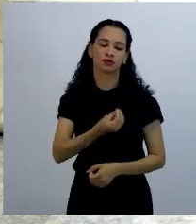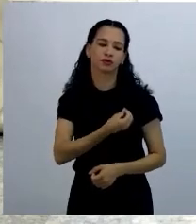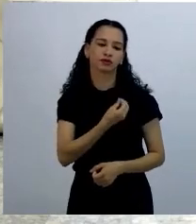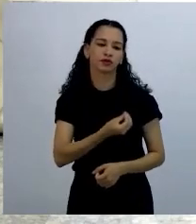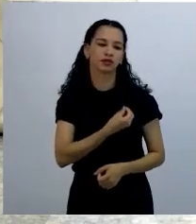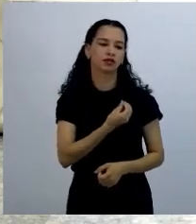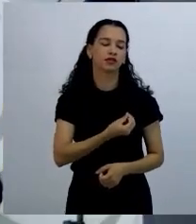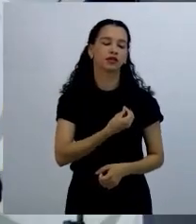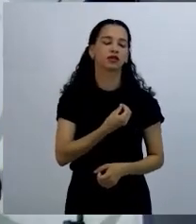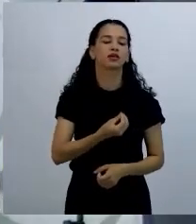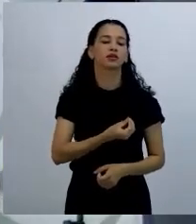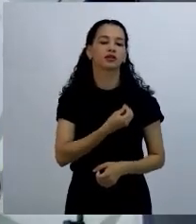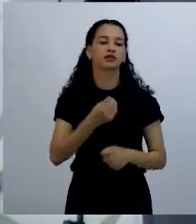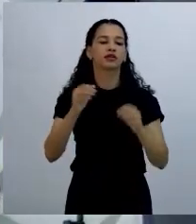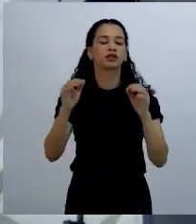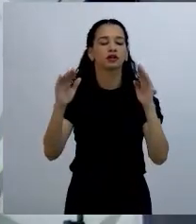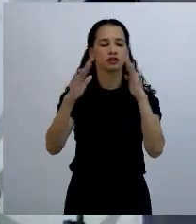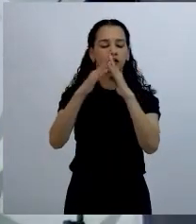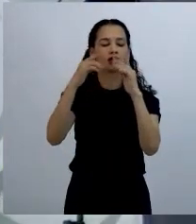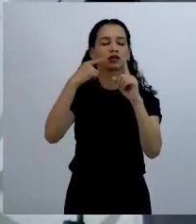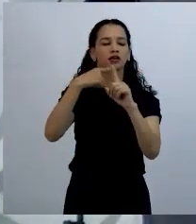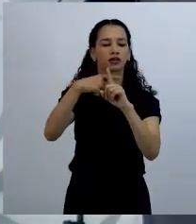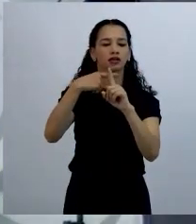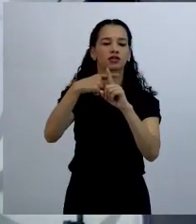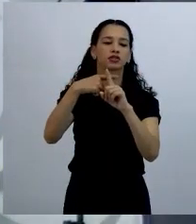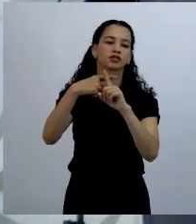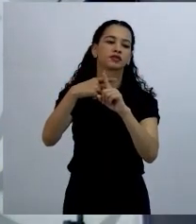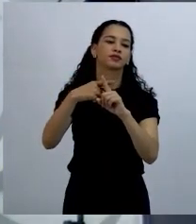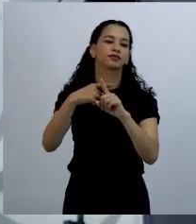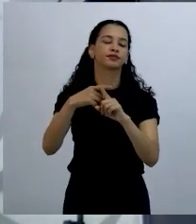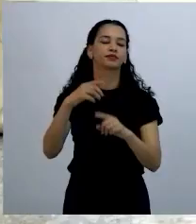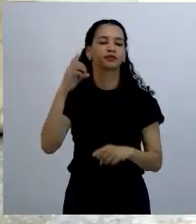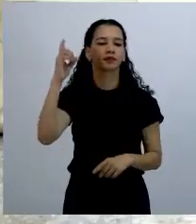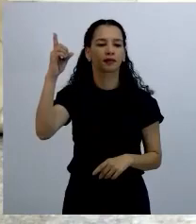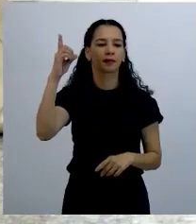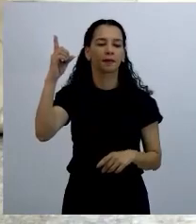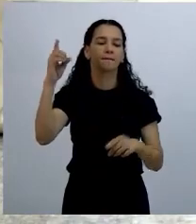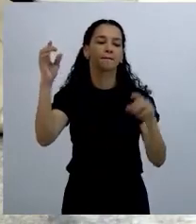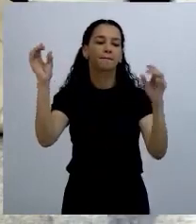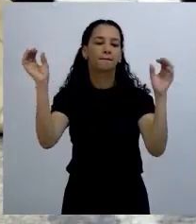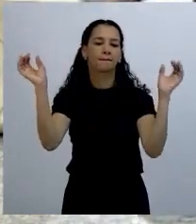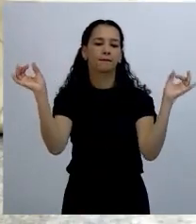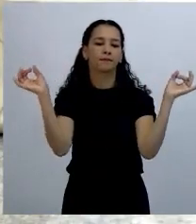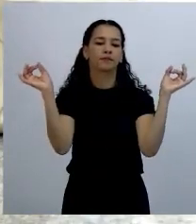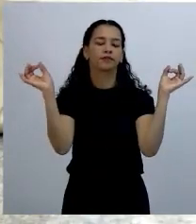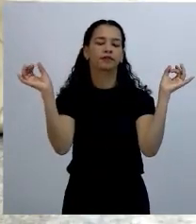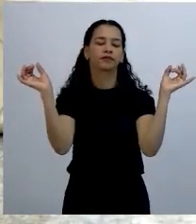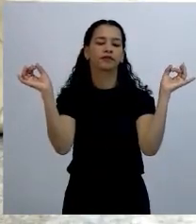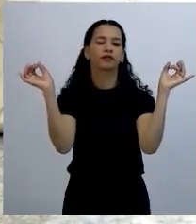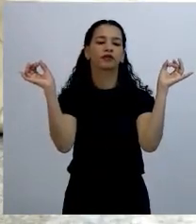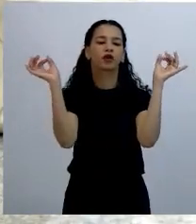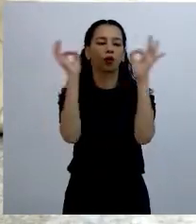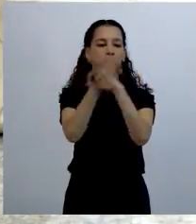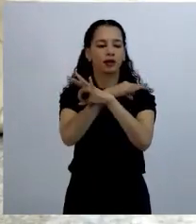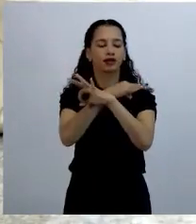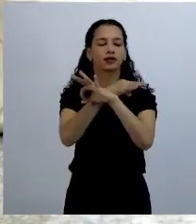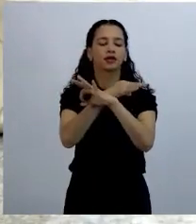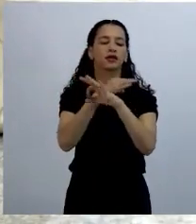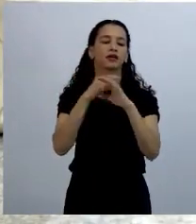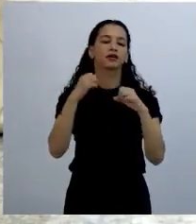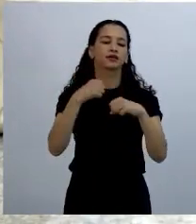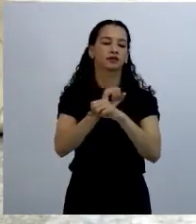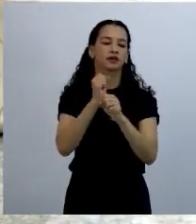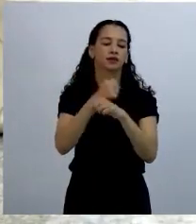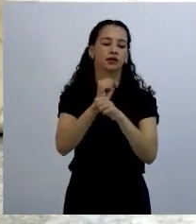porque é ele Quem opera é ele quem age e por isso glórias ao seu